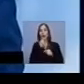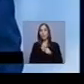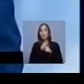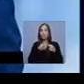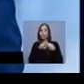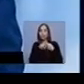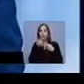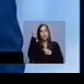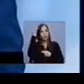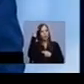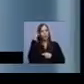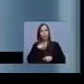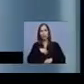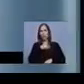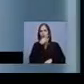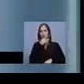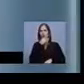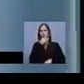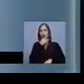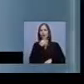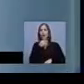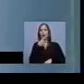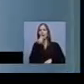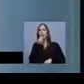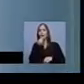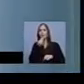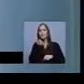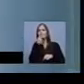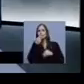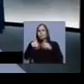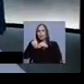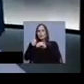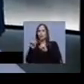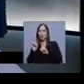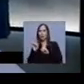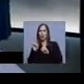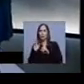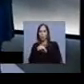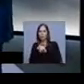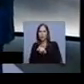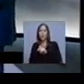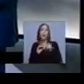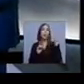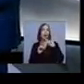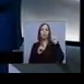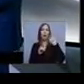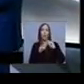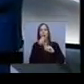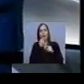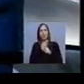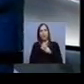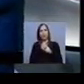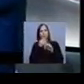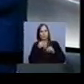estamos a falar dos 1.000 suprimentos - não não estamos a falar na estrada roda alimentos que sabe sair é sempre engraçado porque